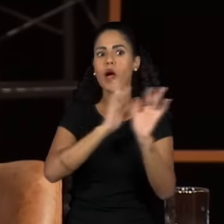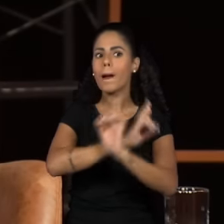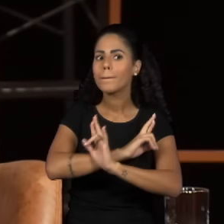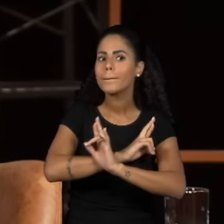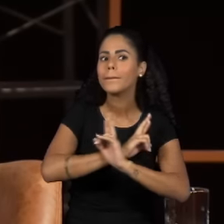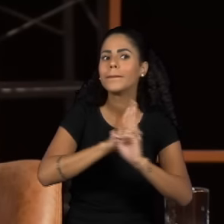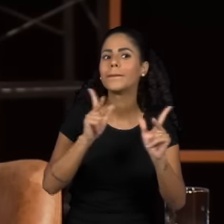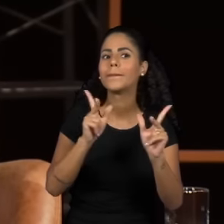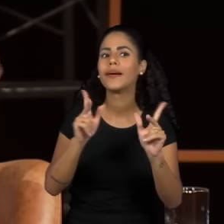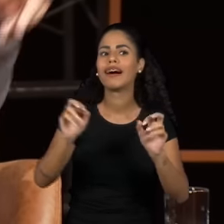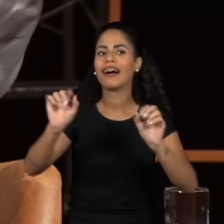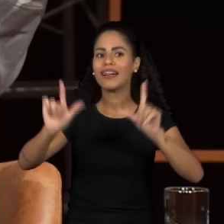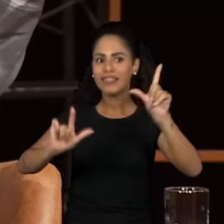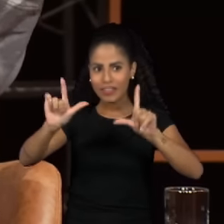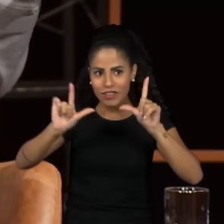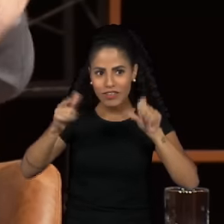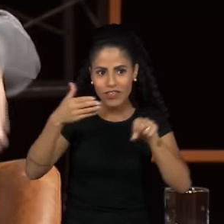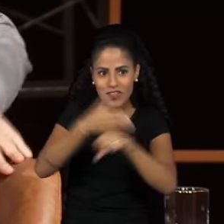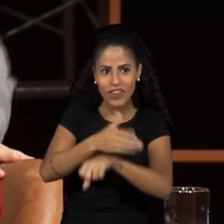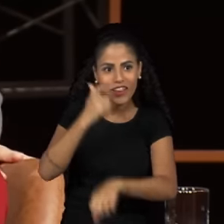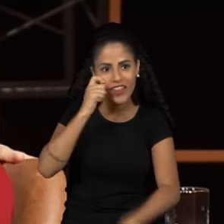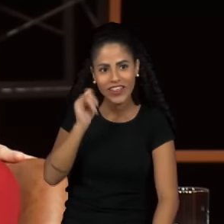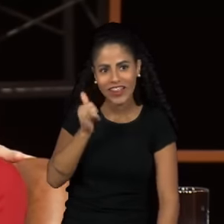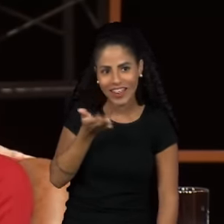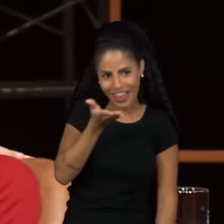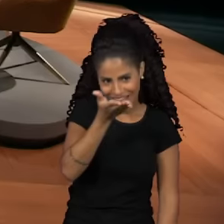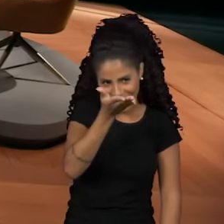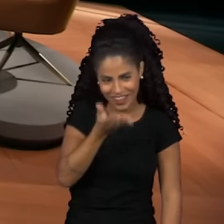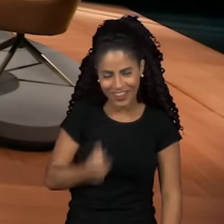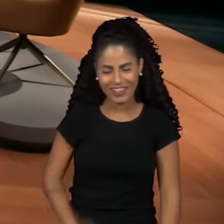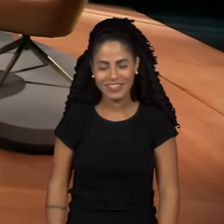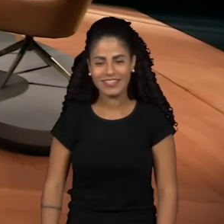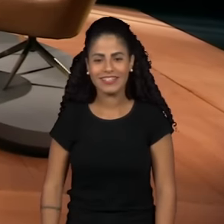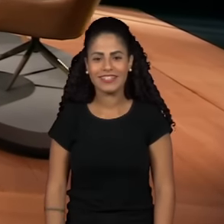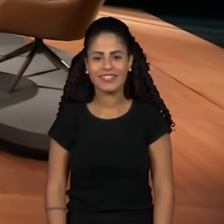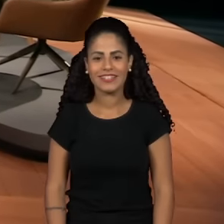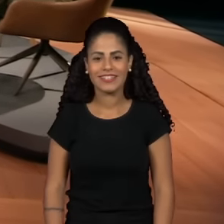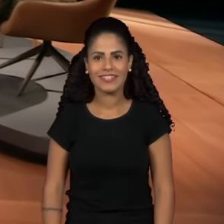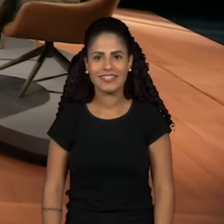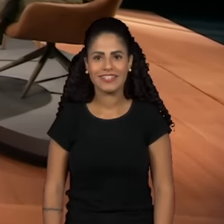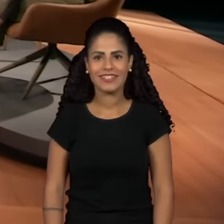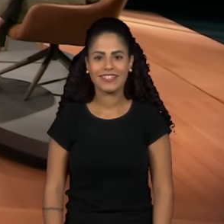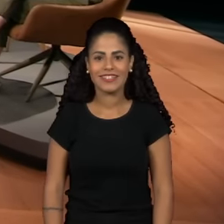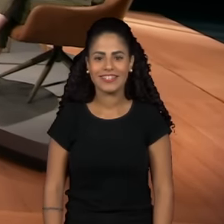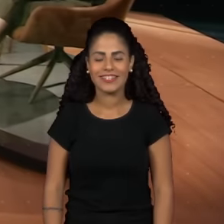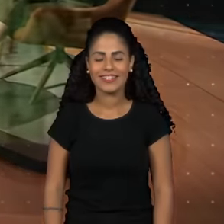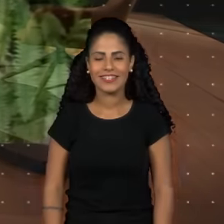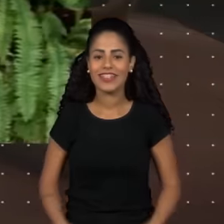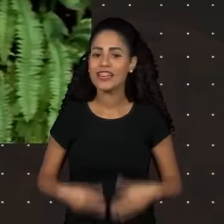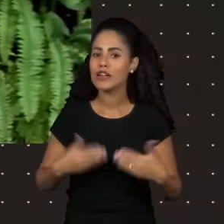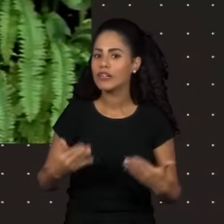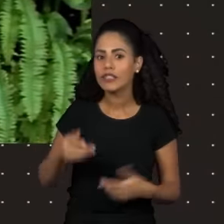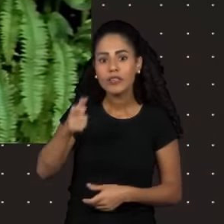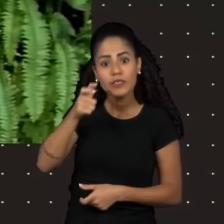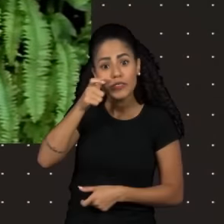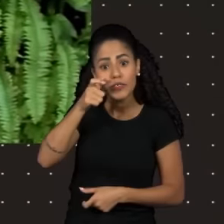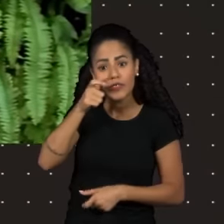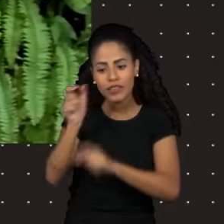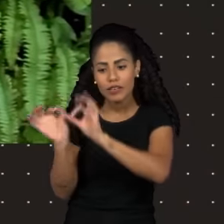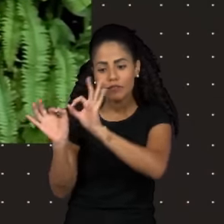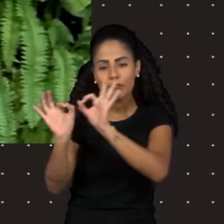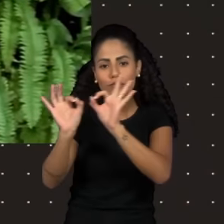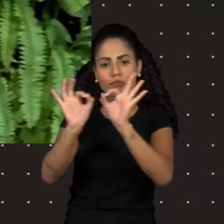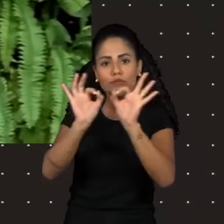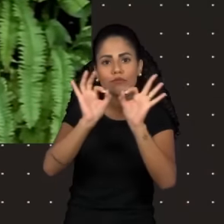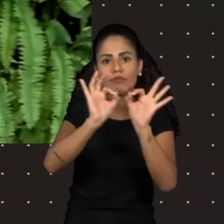pegou realmente. Olha só os depoimentos que a gente tem sobre isso. Então, eu assisti a Camila na